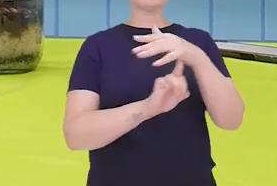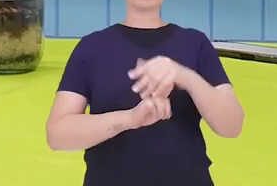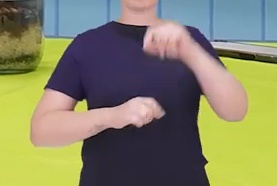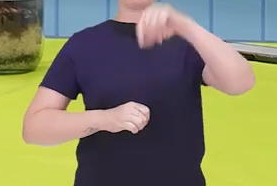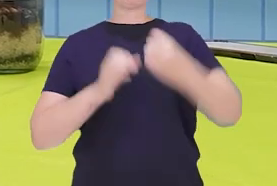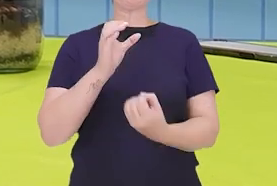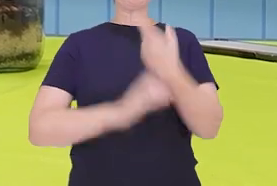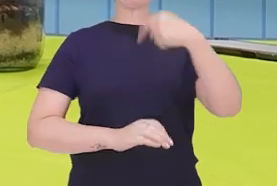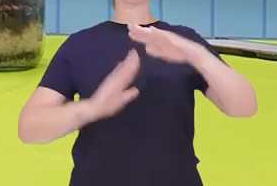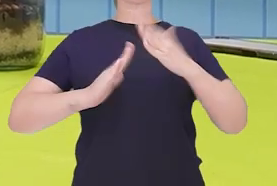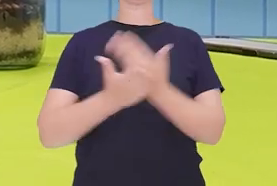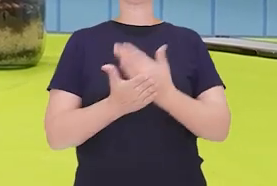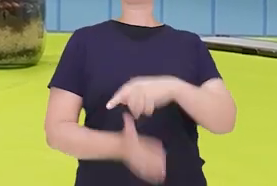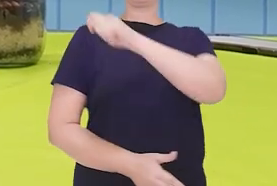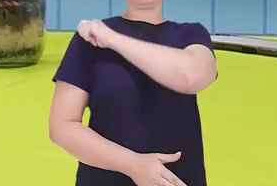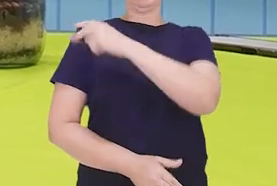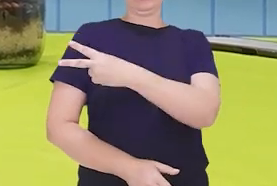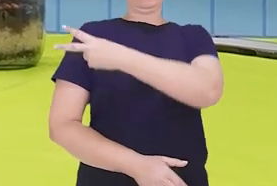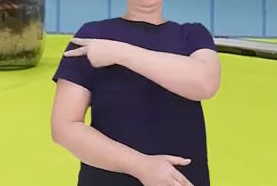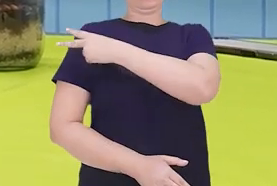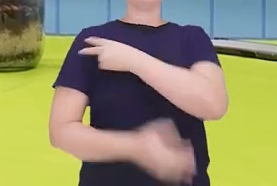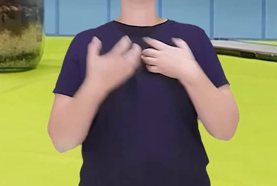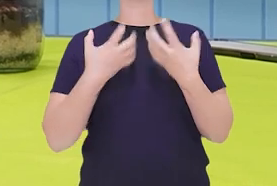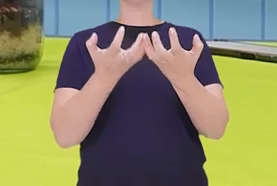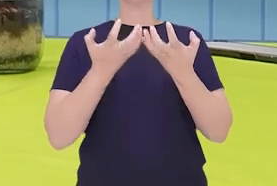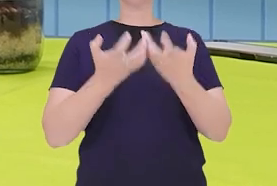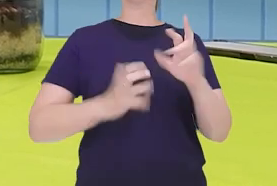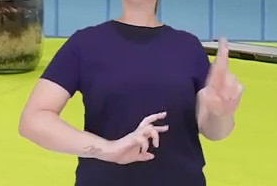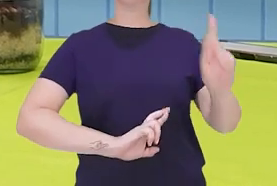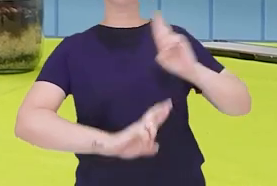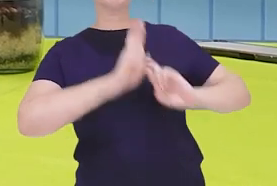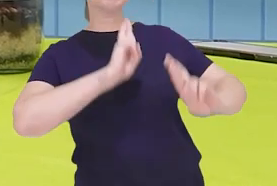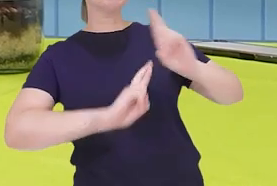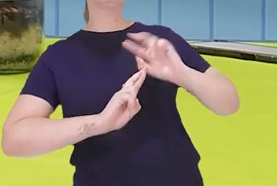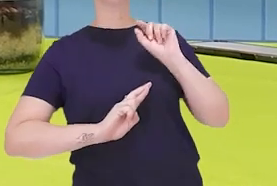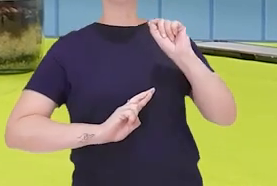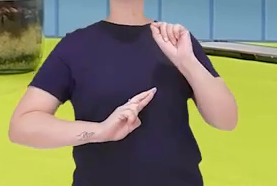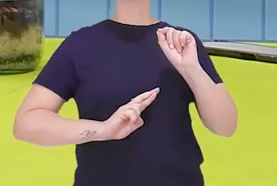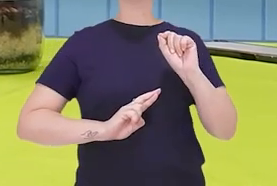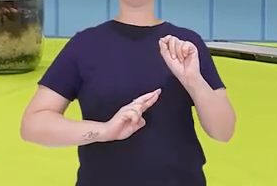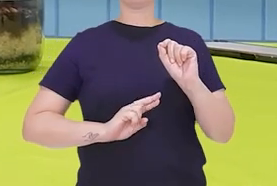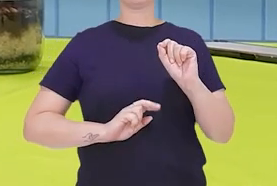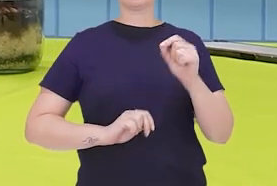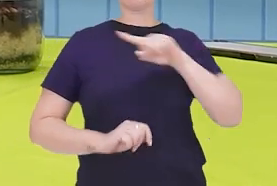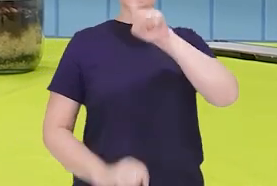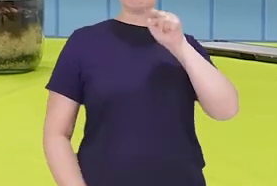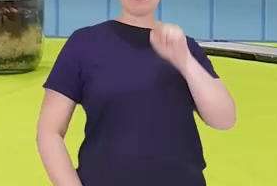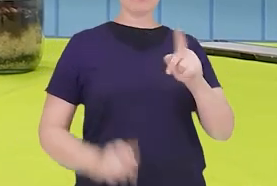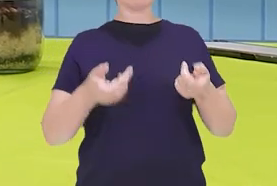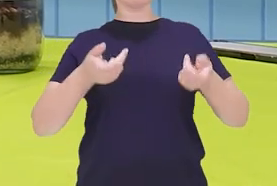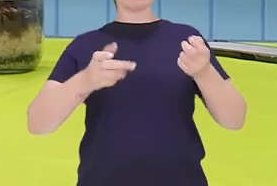na escola. Os alunos do 2º ano queriam respostas para a seguinte problemática: será que